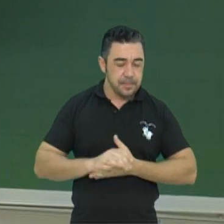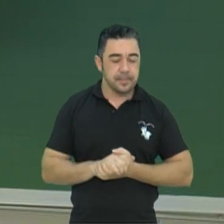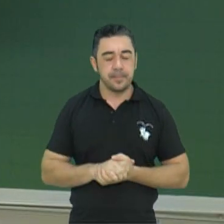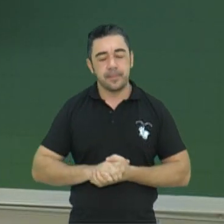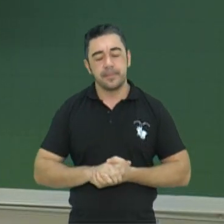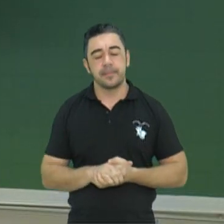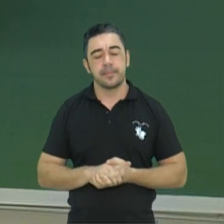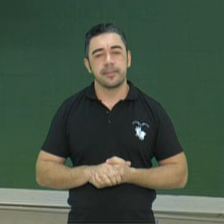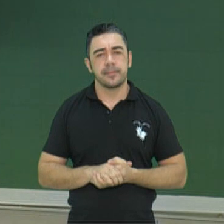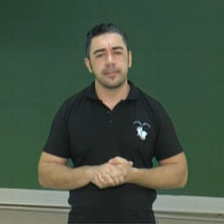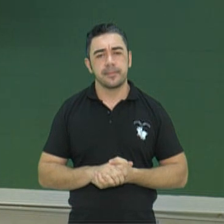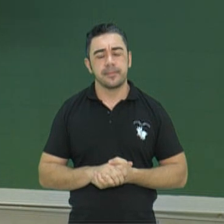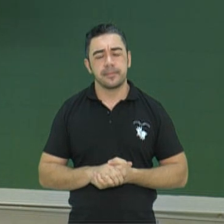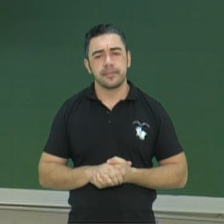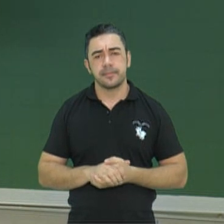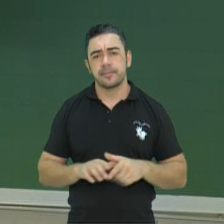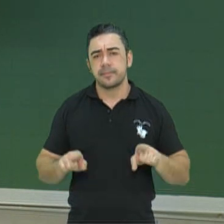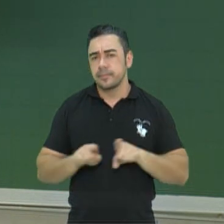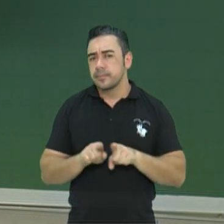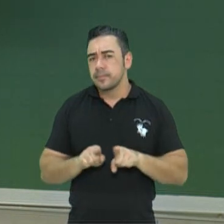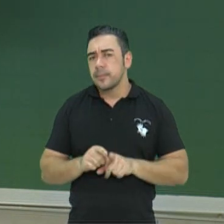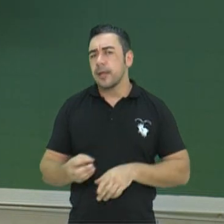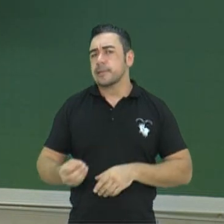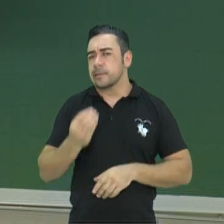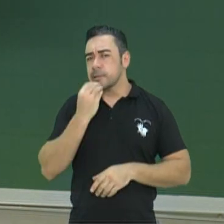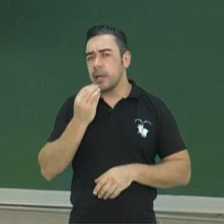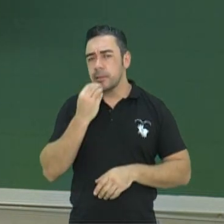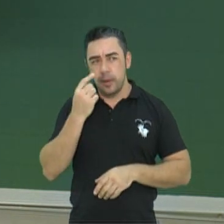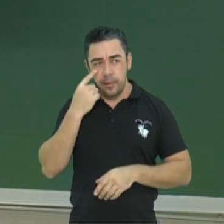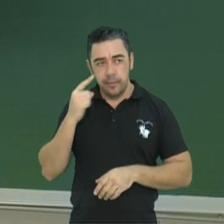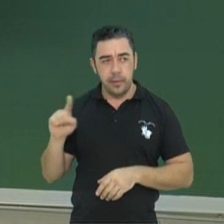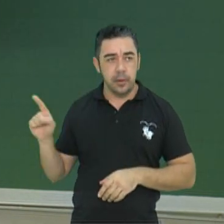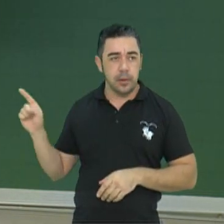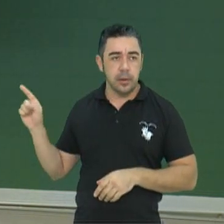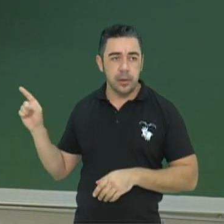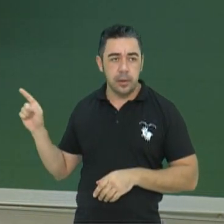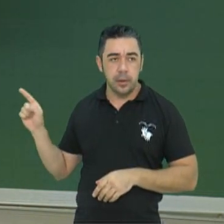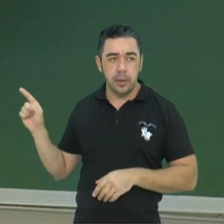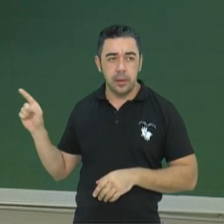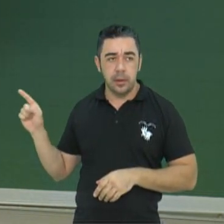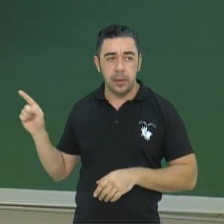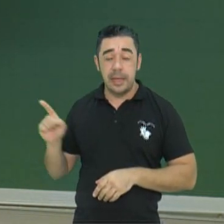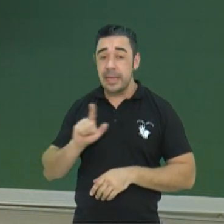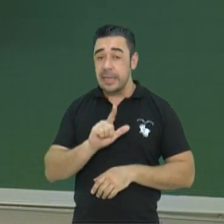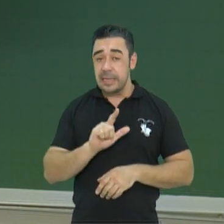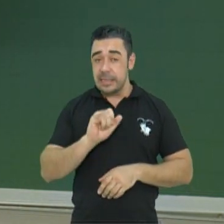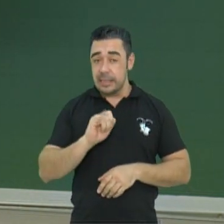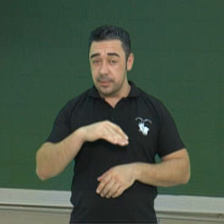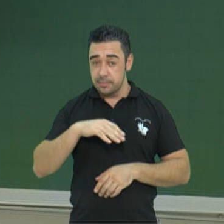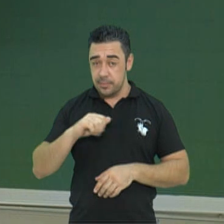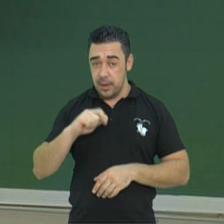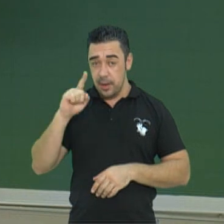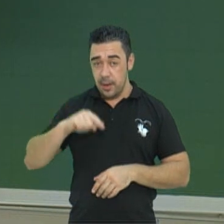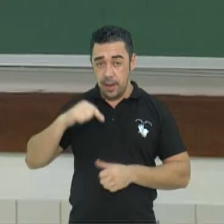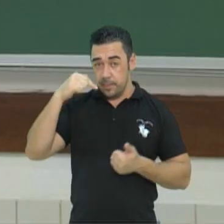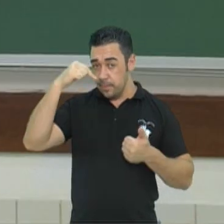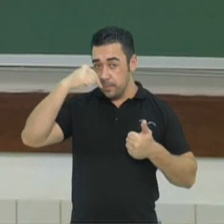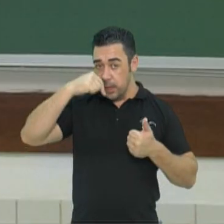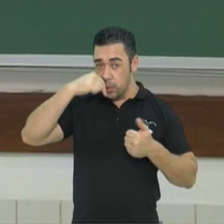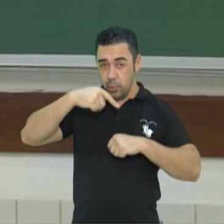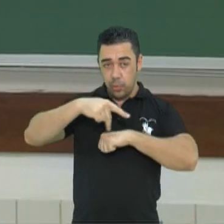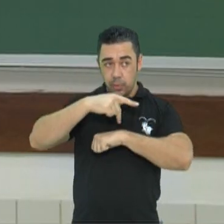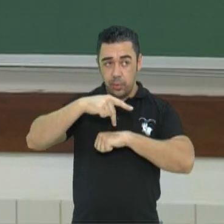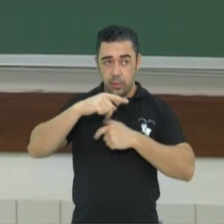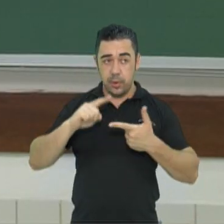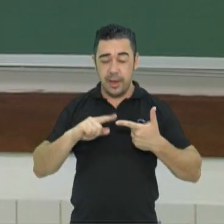Bogotá. Mas eu também quero fazer um teste comigo mesma. Olha aqui, vamos ver se eu falei certinho. Lima é a capital do Peru. La Paz é a capital